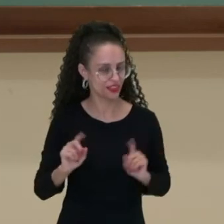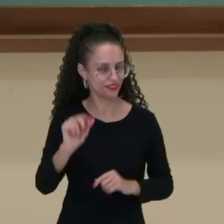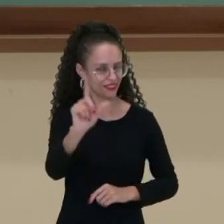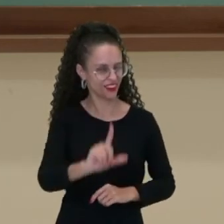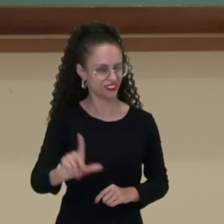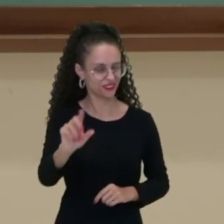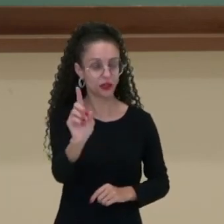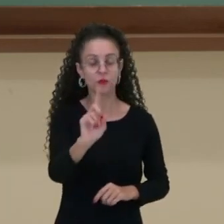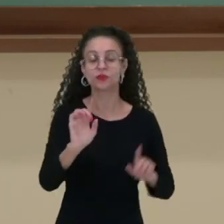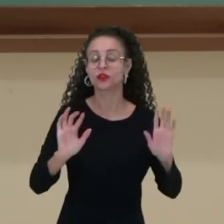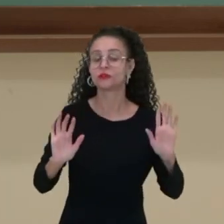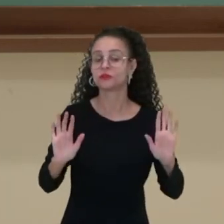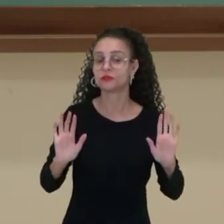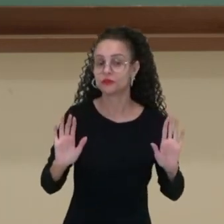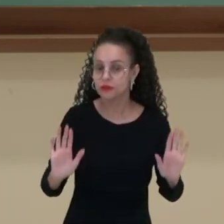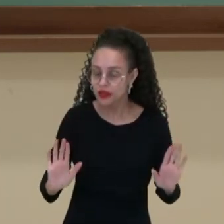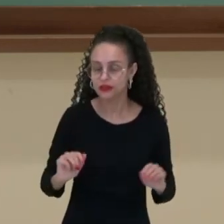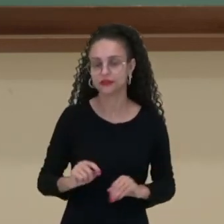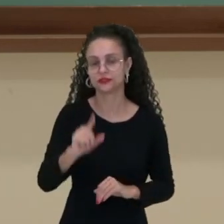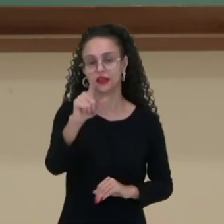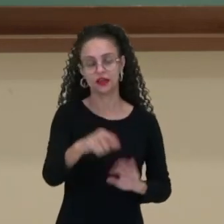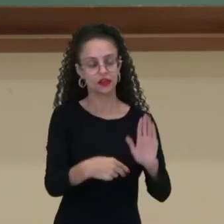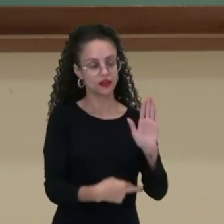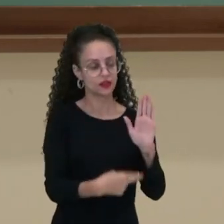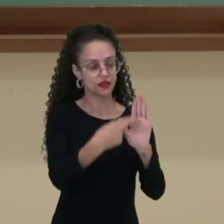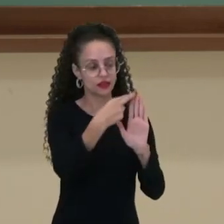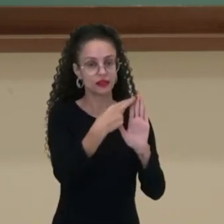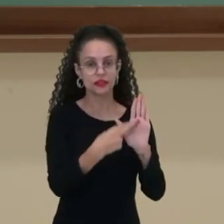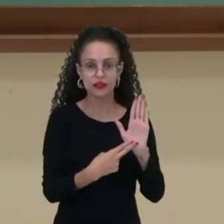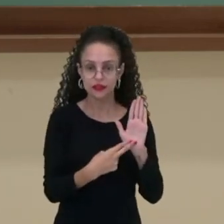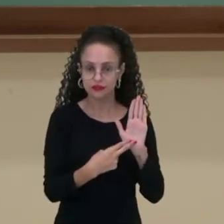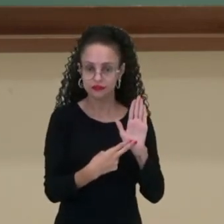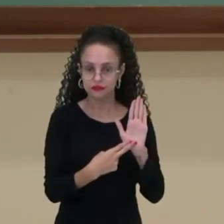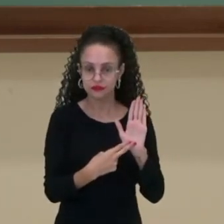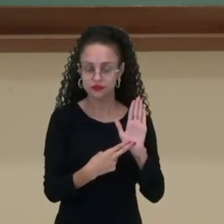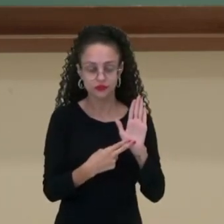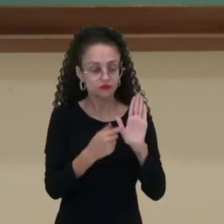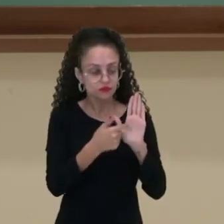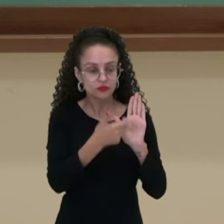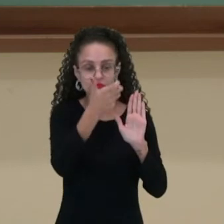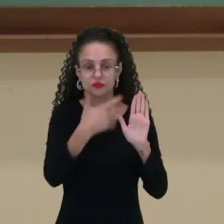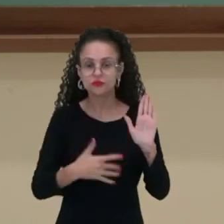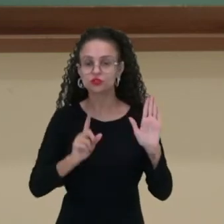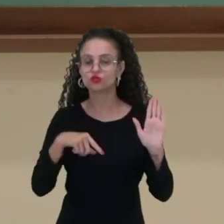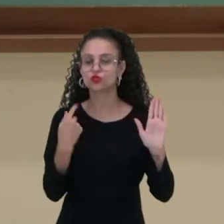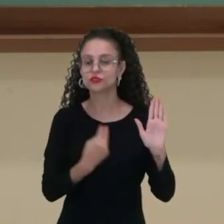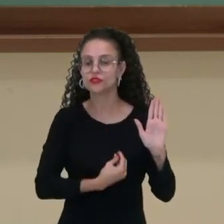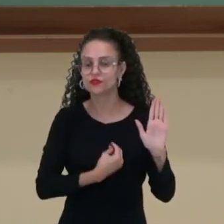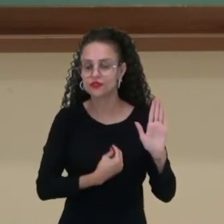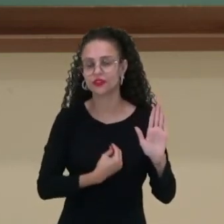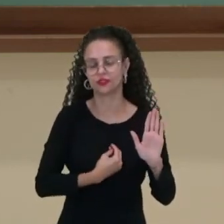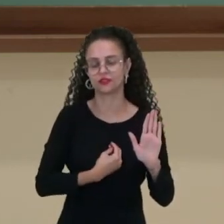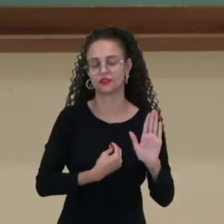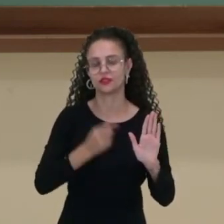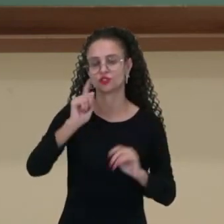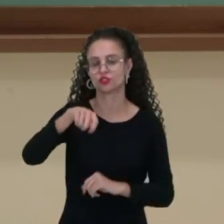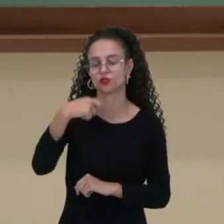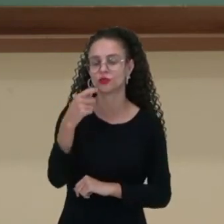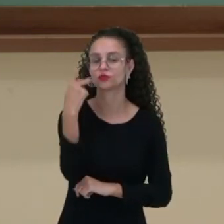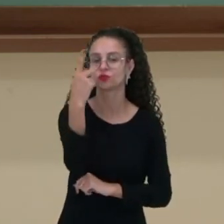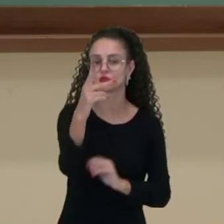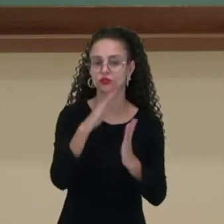Maravilhas, mas são leis, falam sobre a nossa vida, sobre a escola que você vai